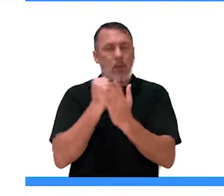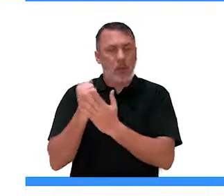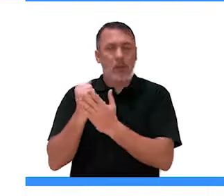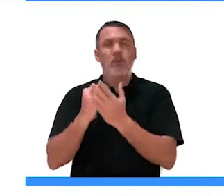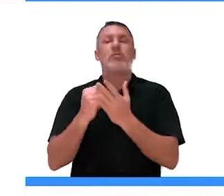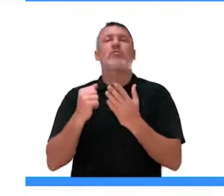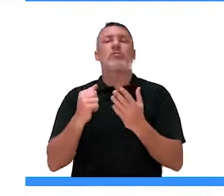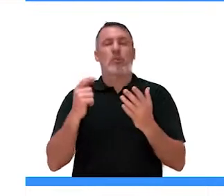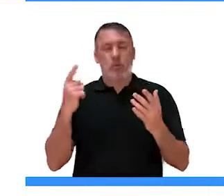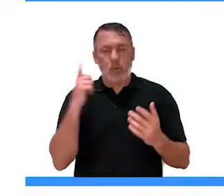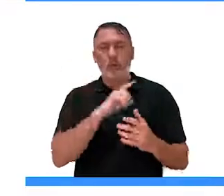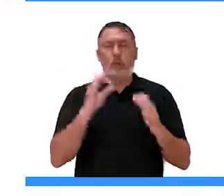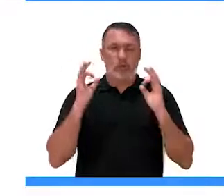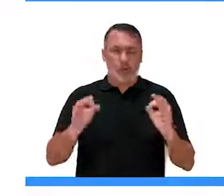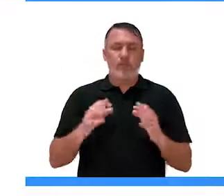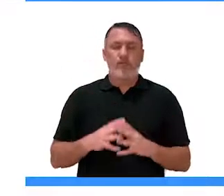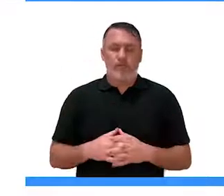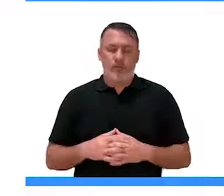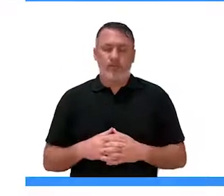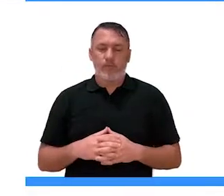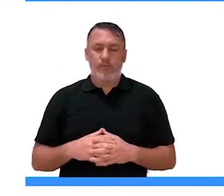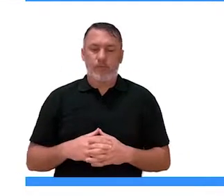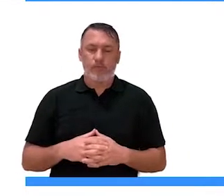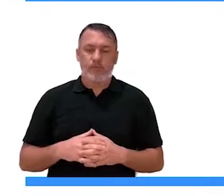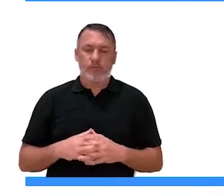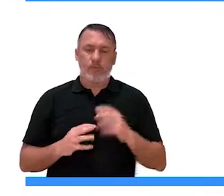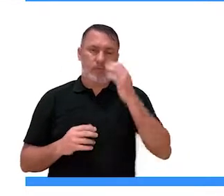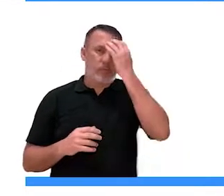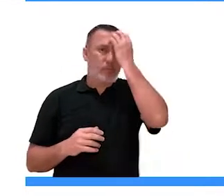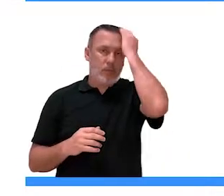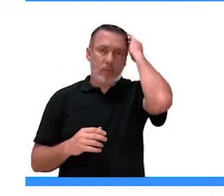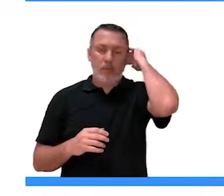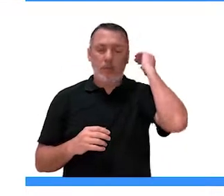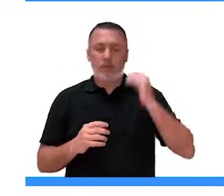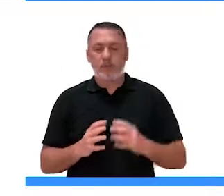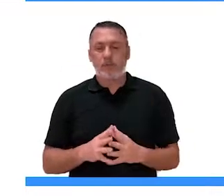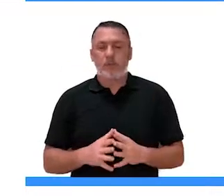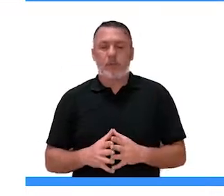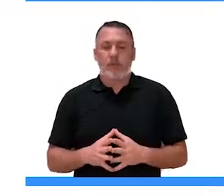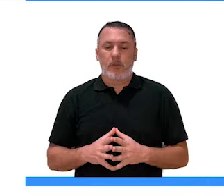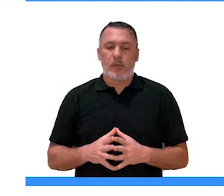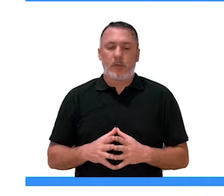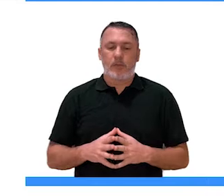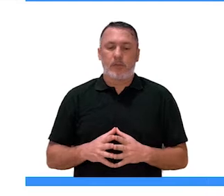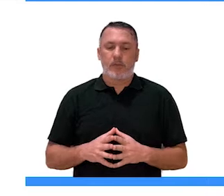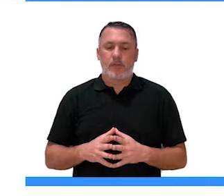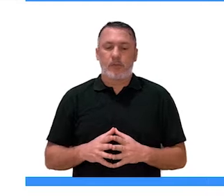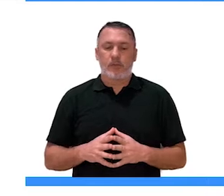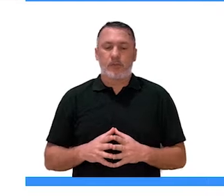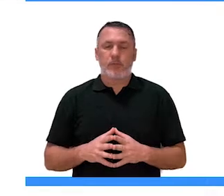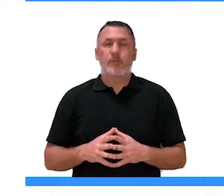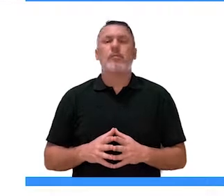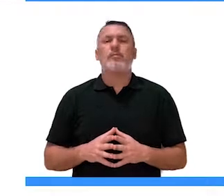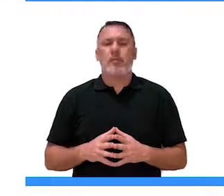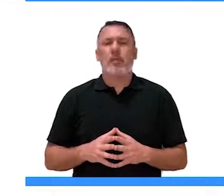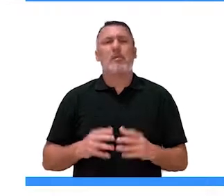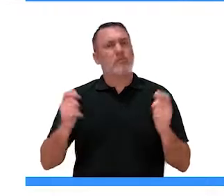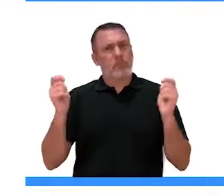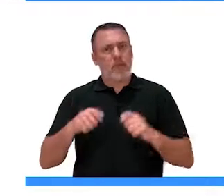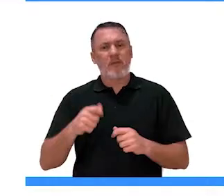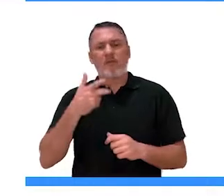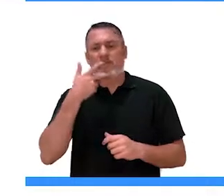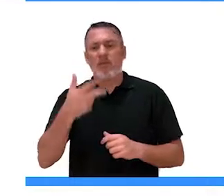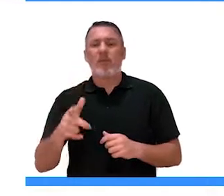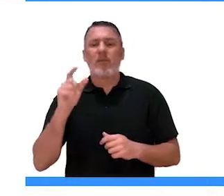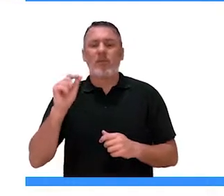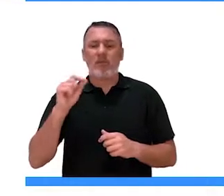para poder acertar e se dar bem. Próxima questão. É possível afirmar que muitas expressões